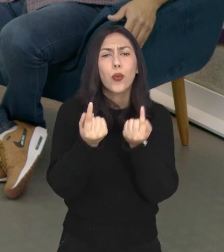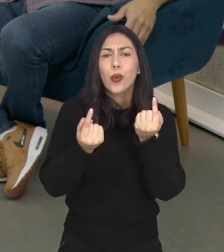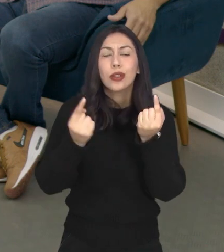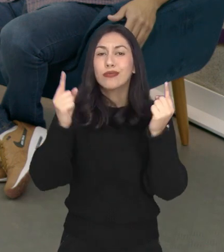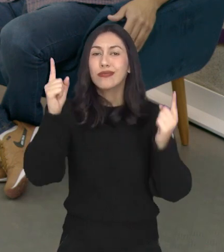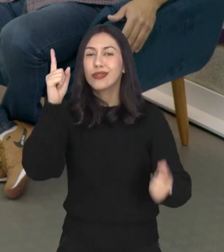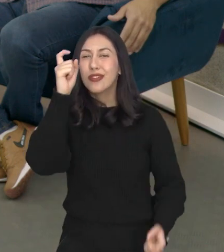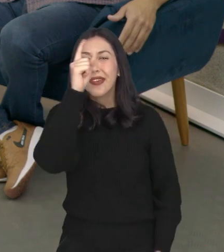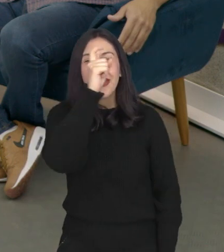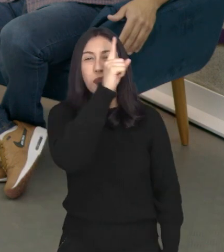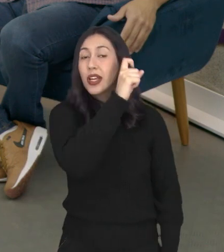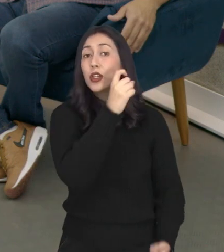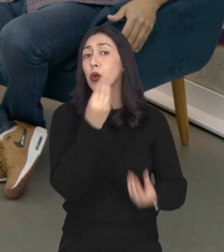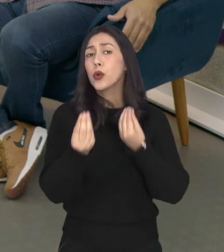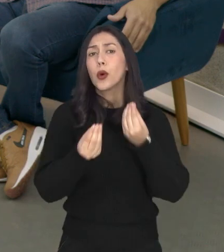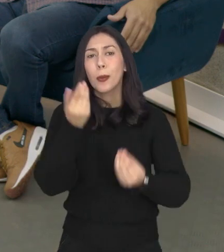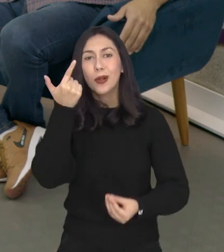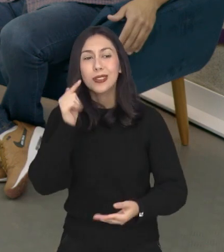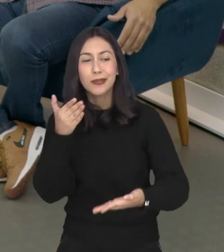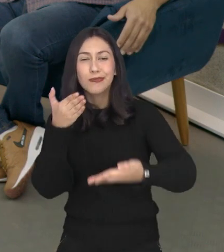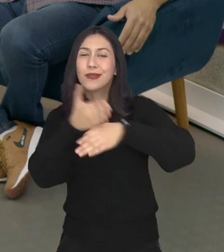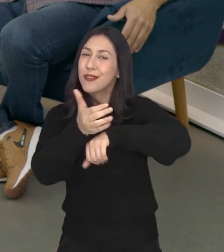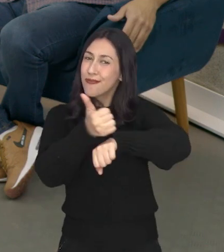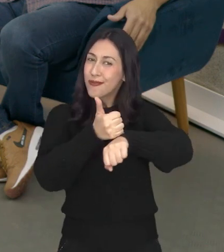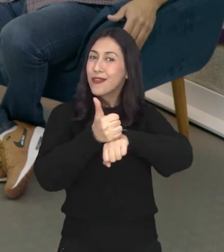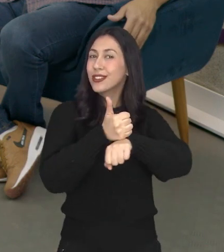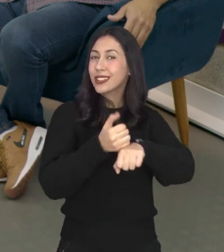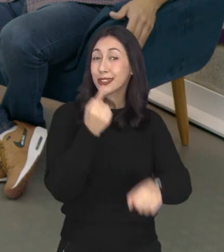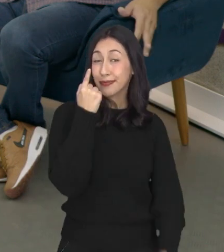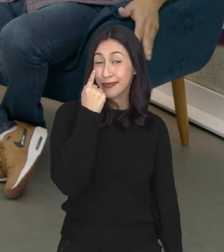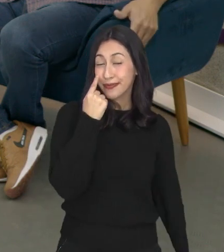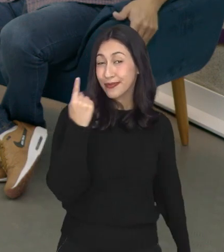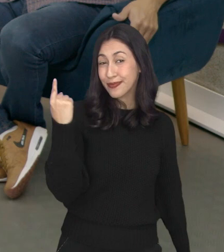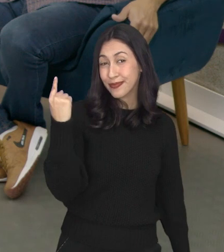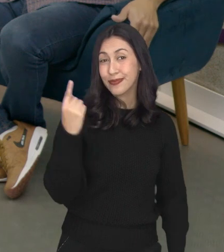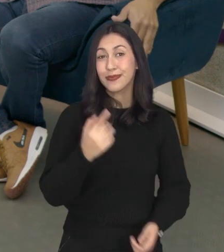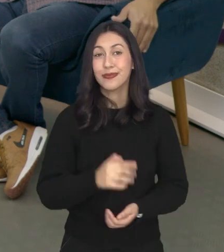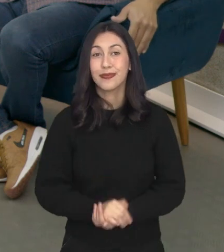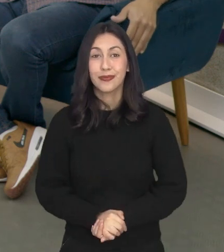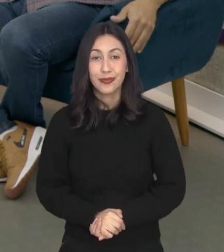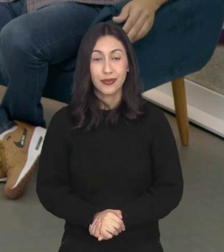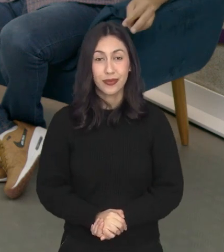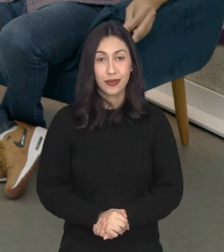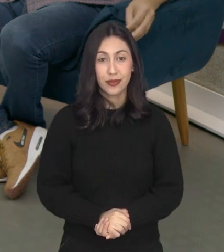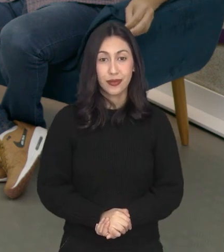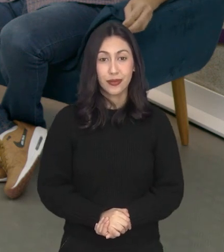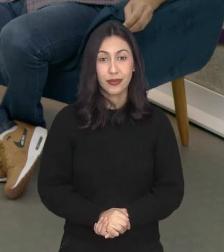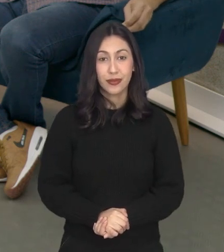os desafios e como se tornar aquele profissional tão sonhado. Olha só.